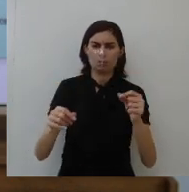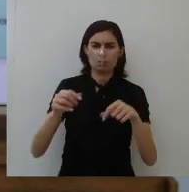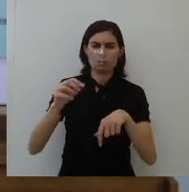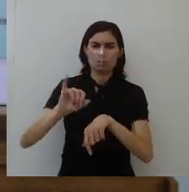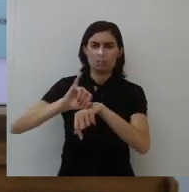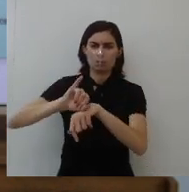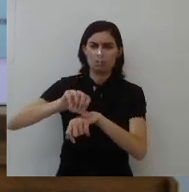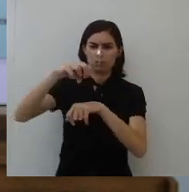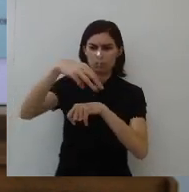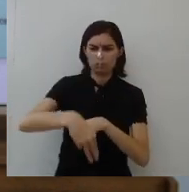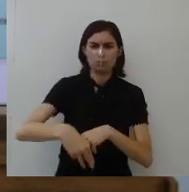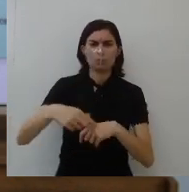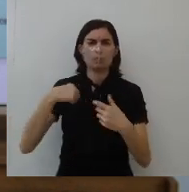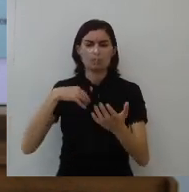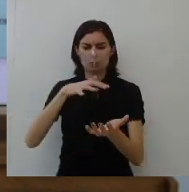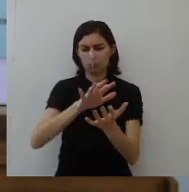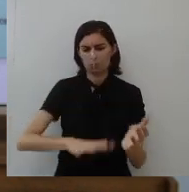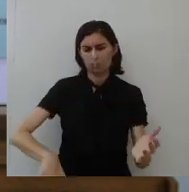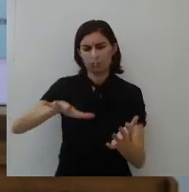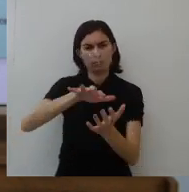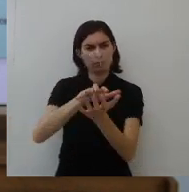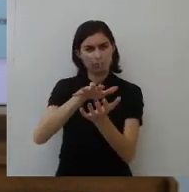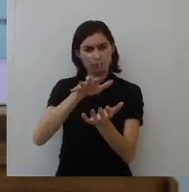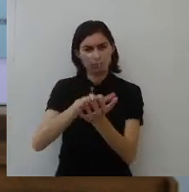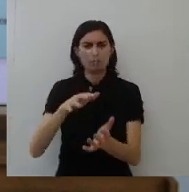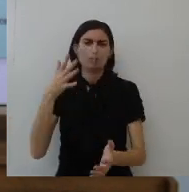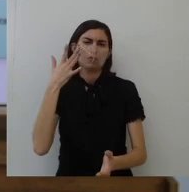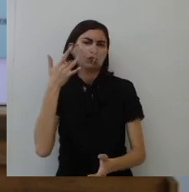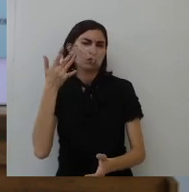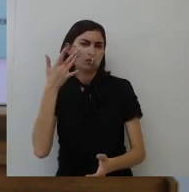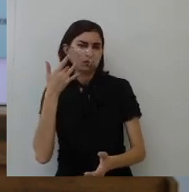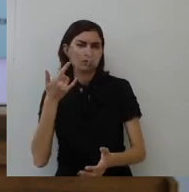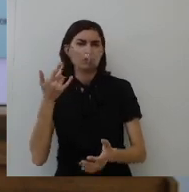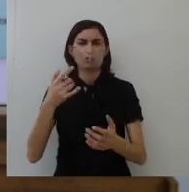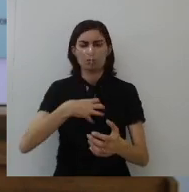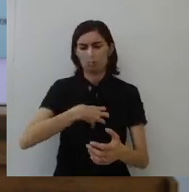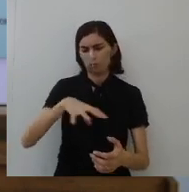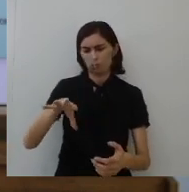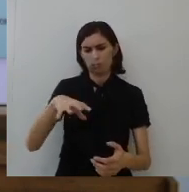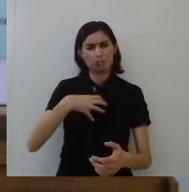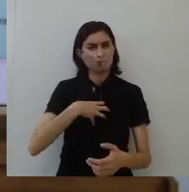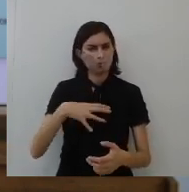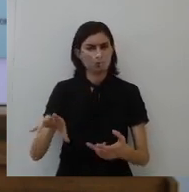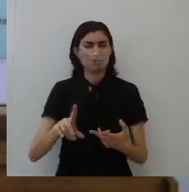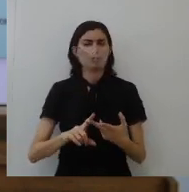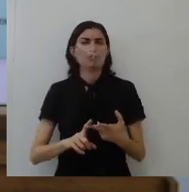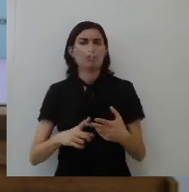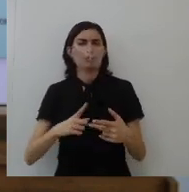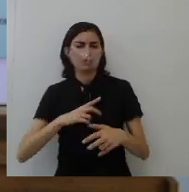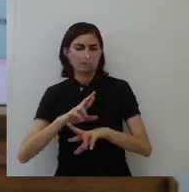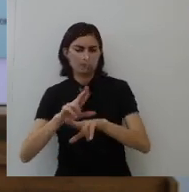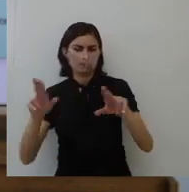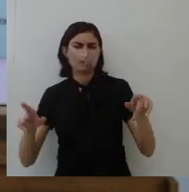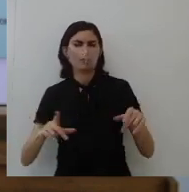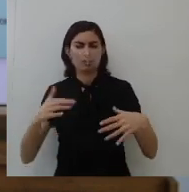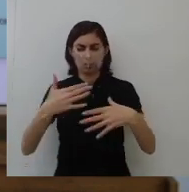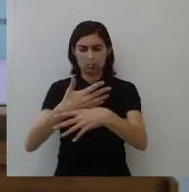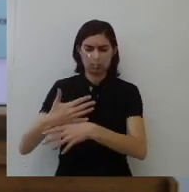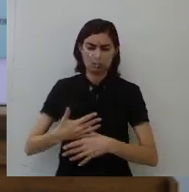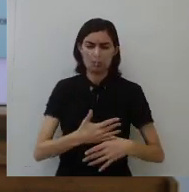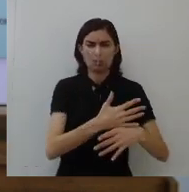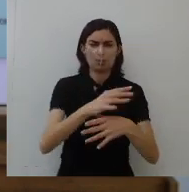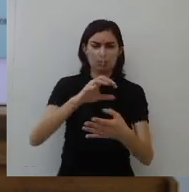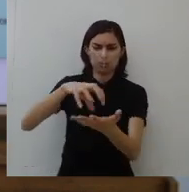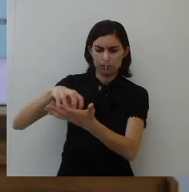metrópoles regionais, como Recife, tá? Fortaleza, Salvador. Nós temos as chamadas cidades ou